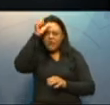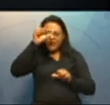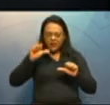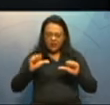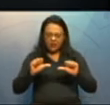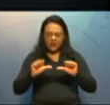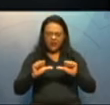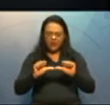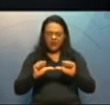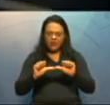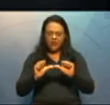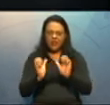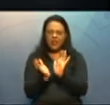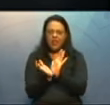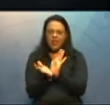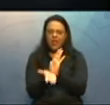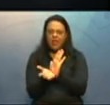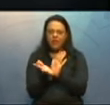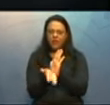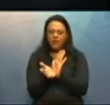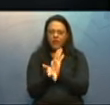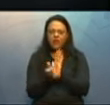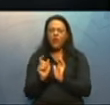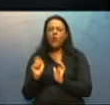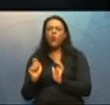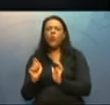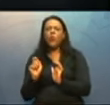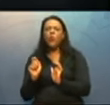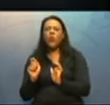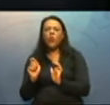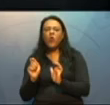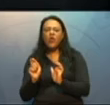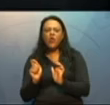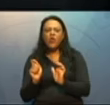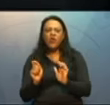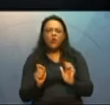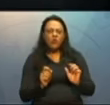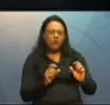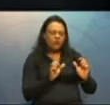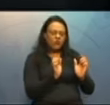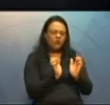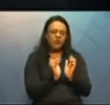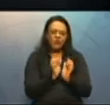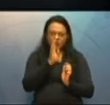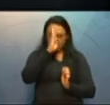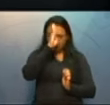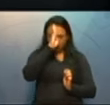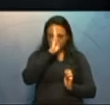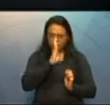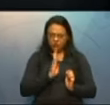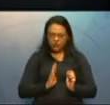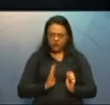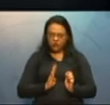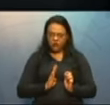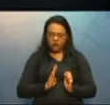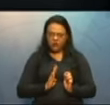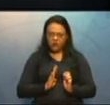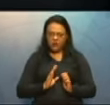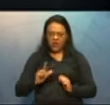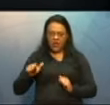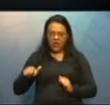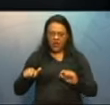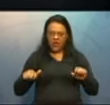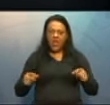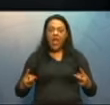simetria da reflexão. Uma figura é simétrica quando pode ser dividida em duas